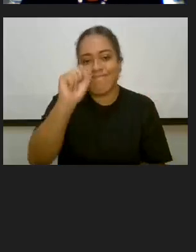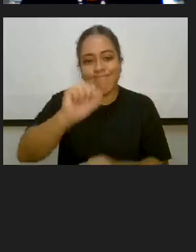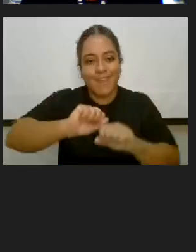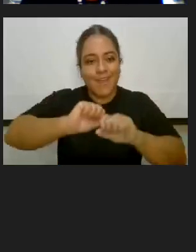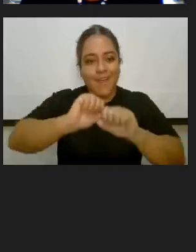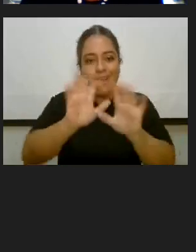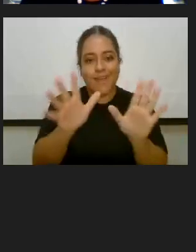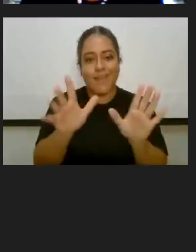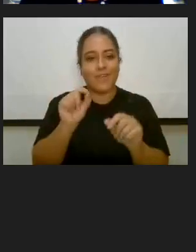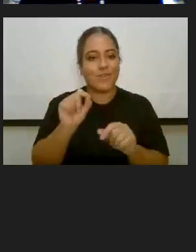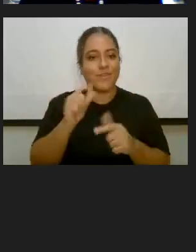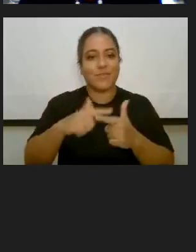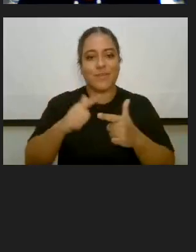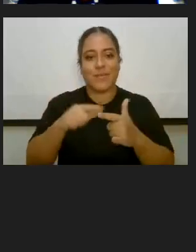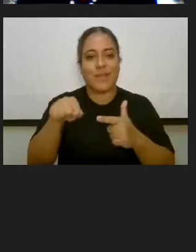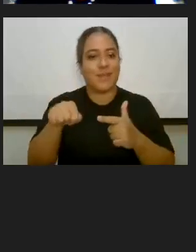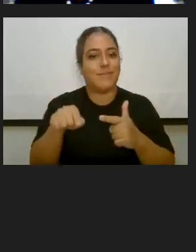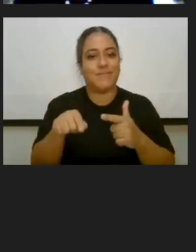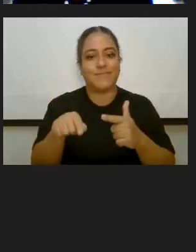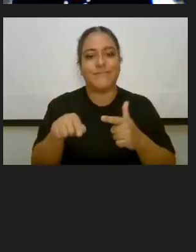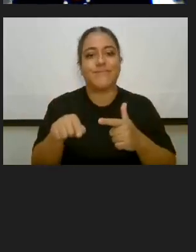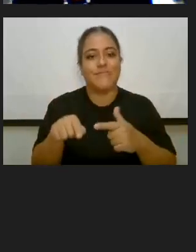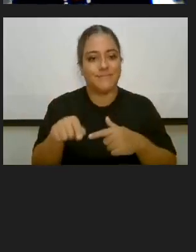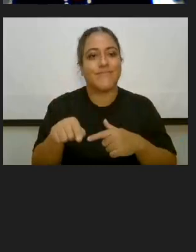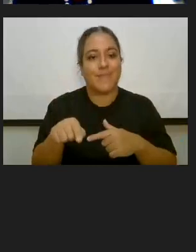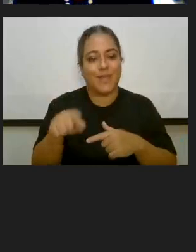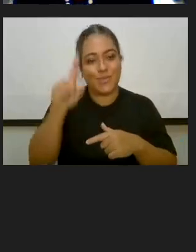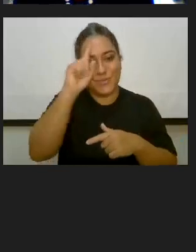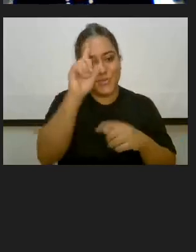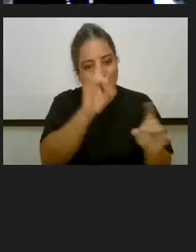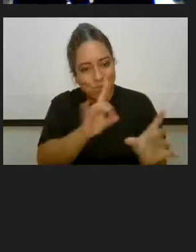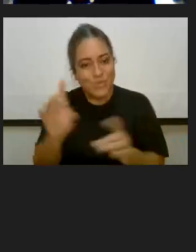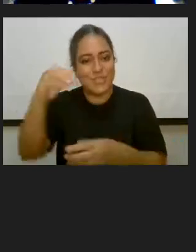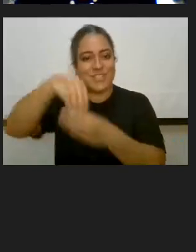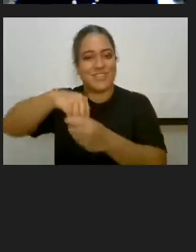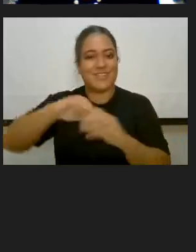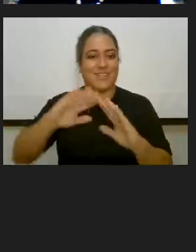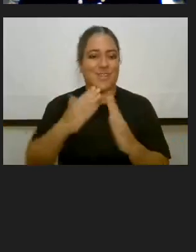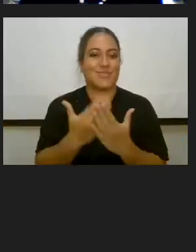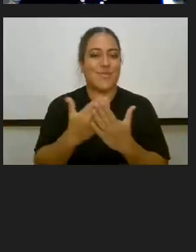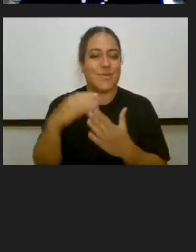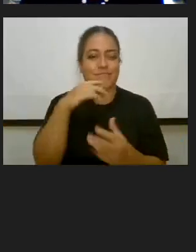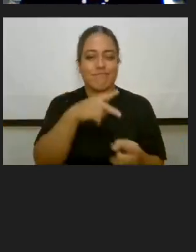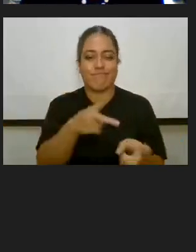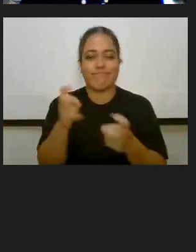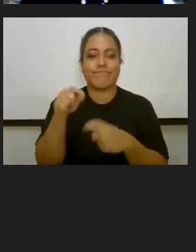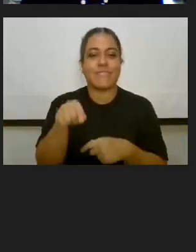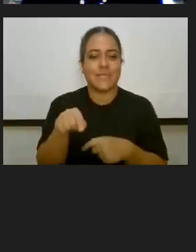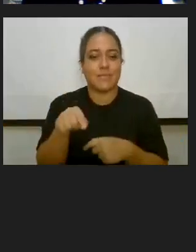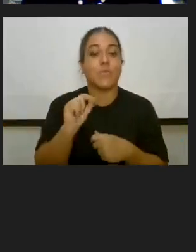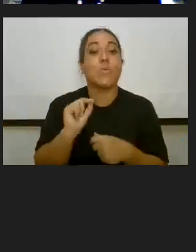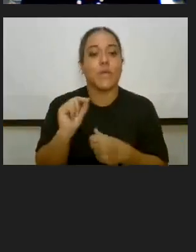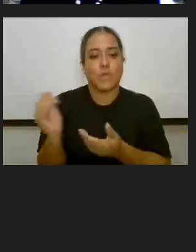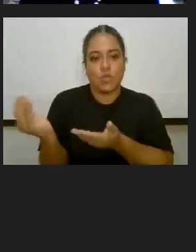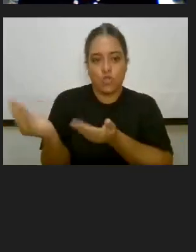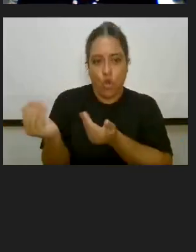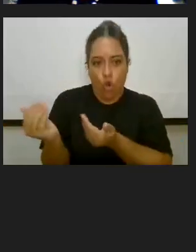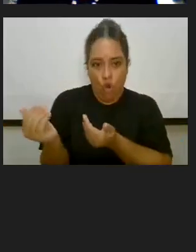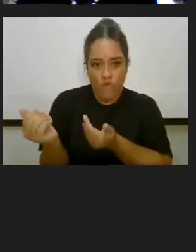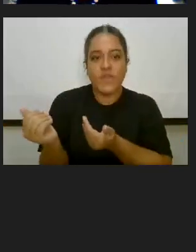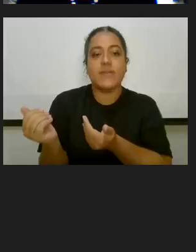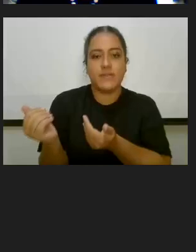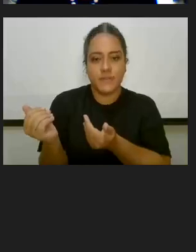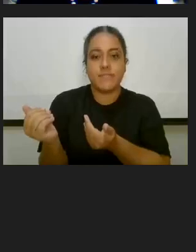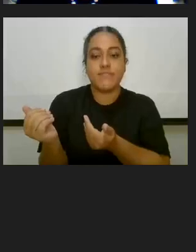muito clara no nosso cotidiano da escola. Então, são jovens que estão sob o